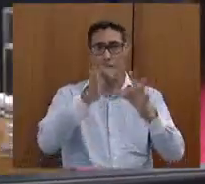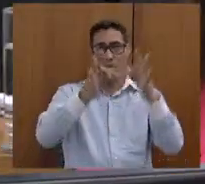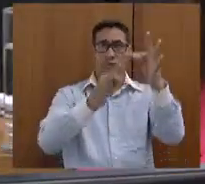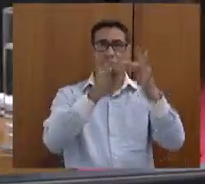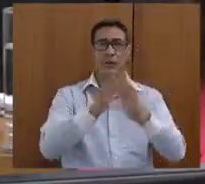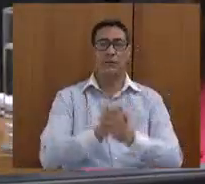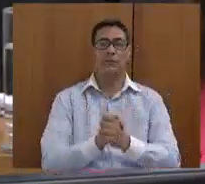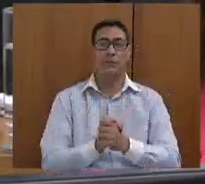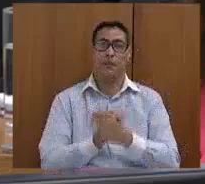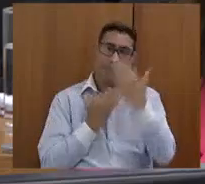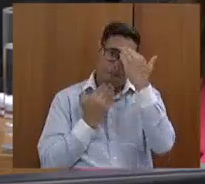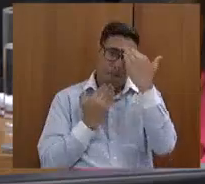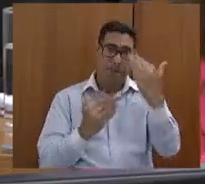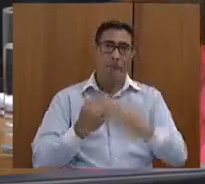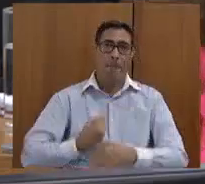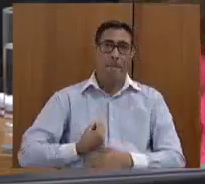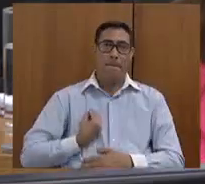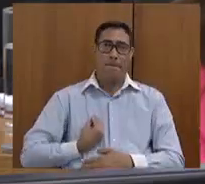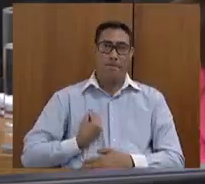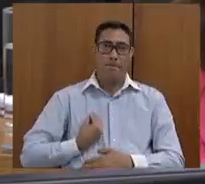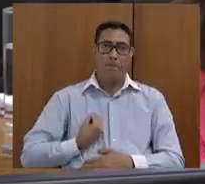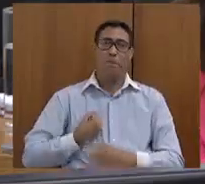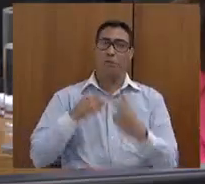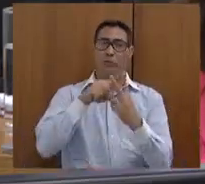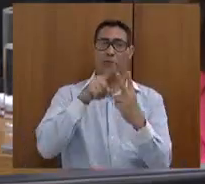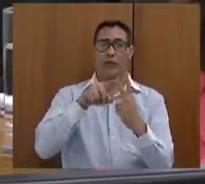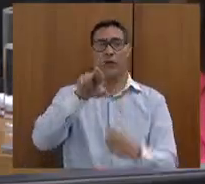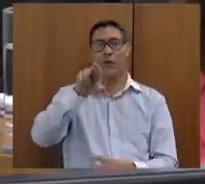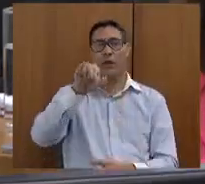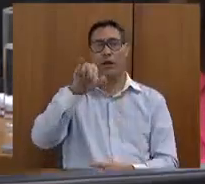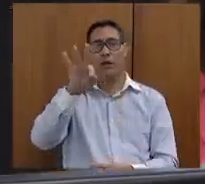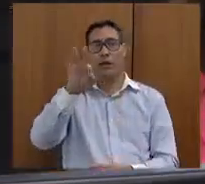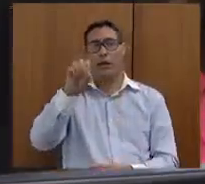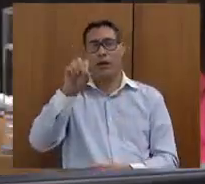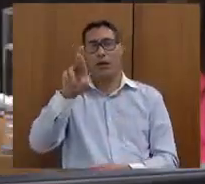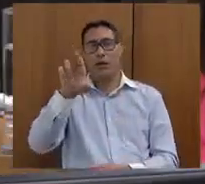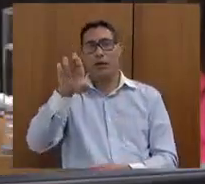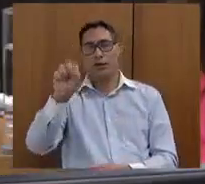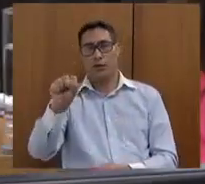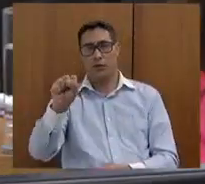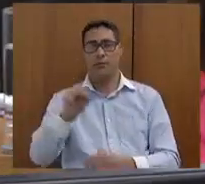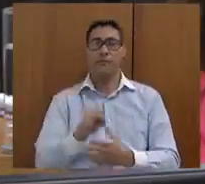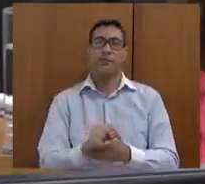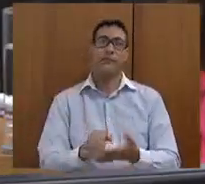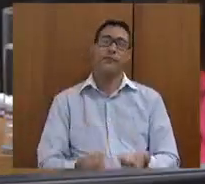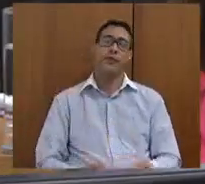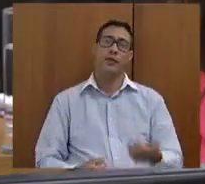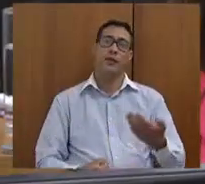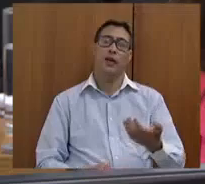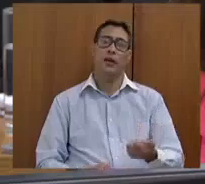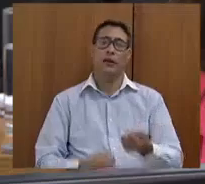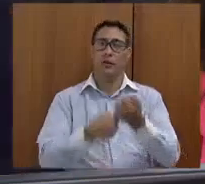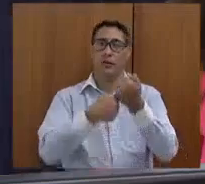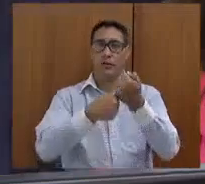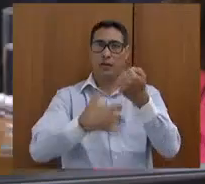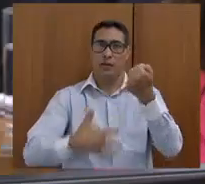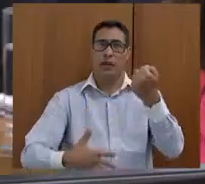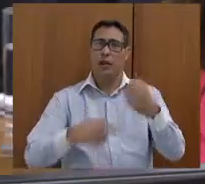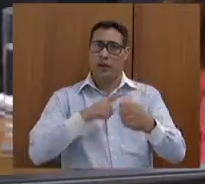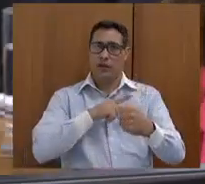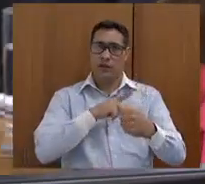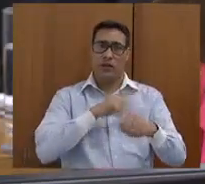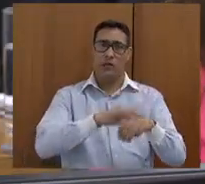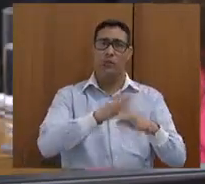então Obrigado pela presença dos nossos dois reitores vamos nós vamos ter uma ordem